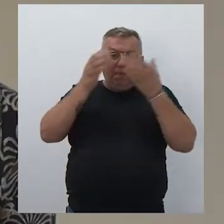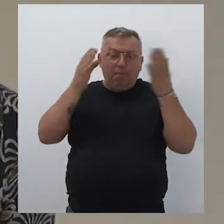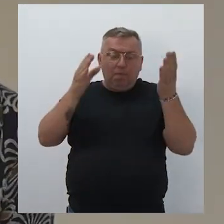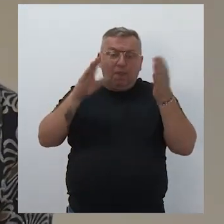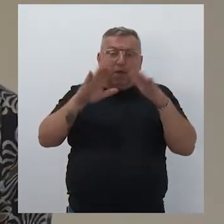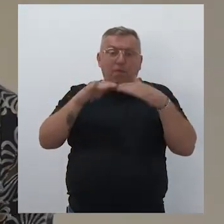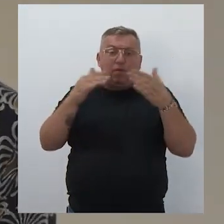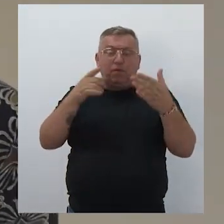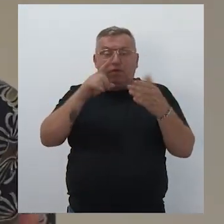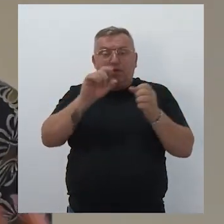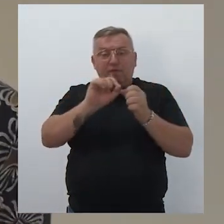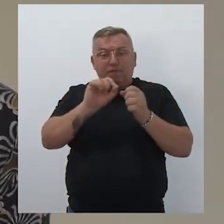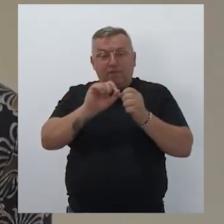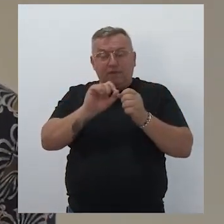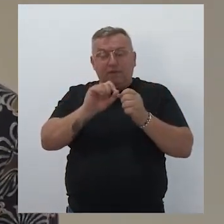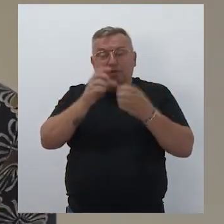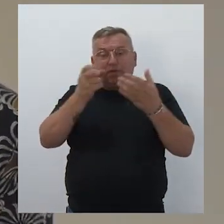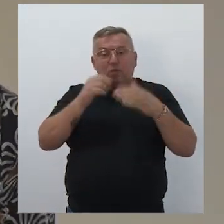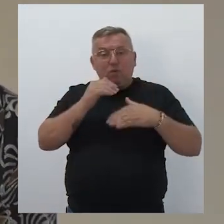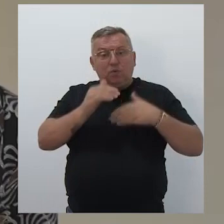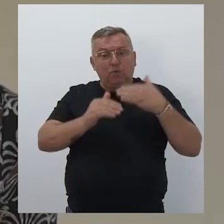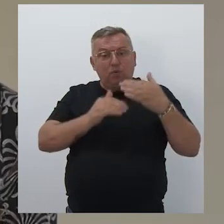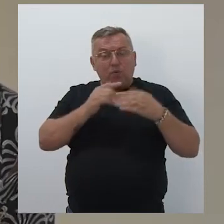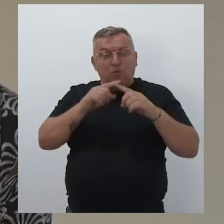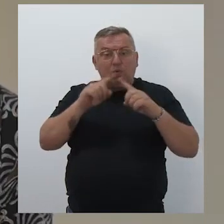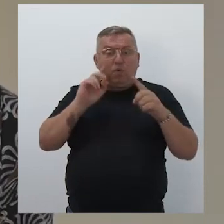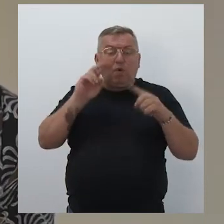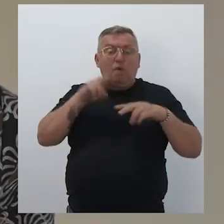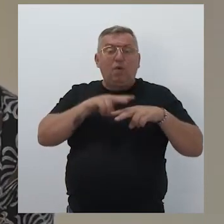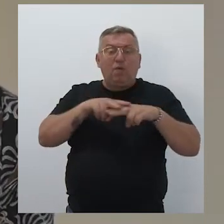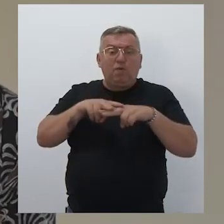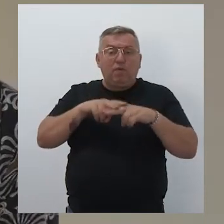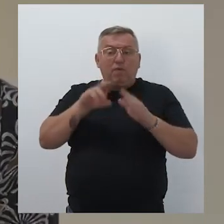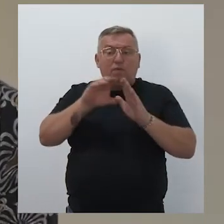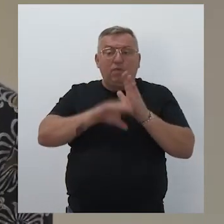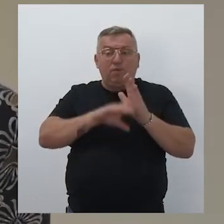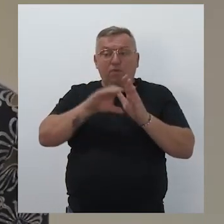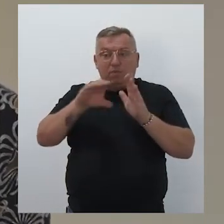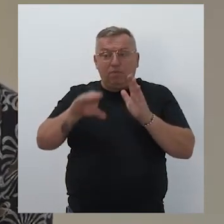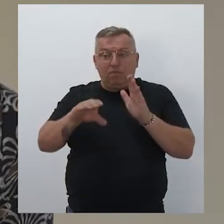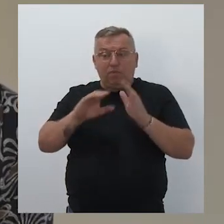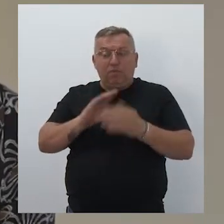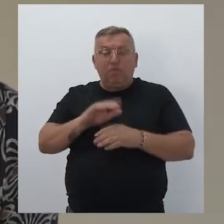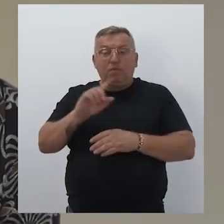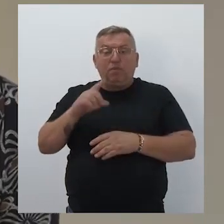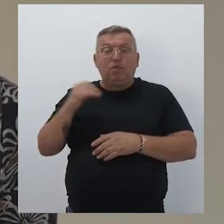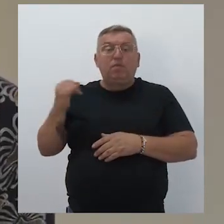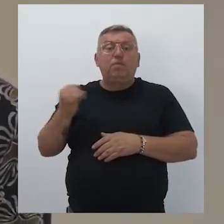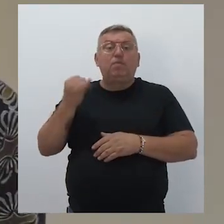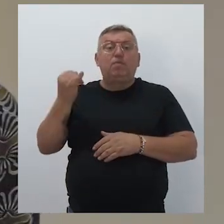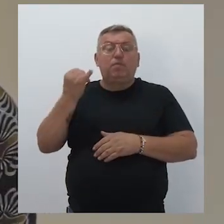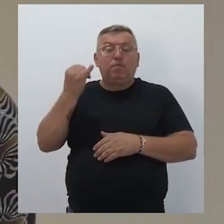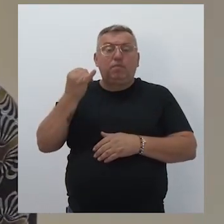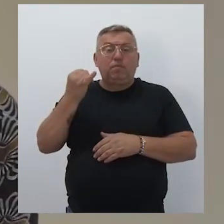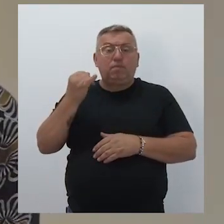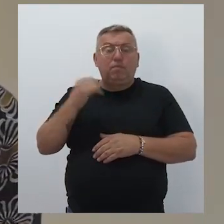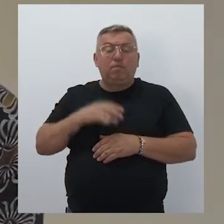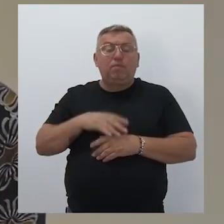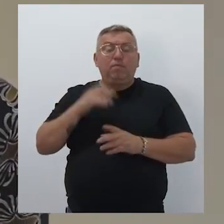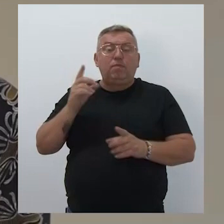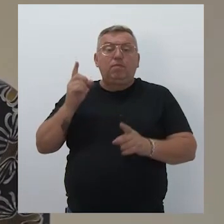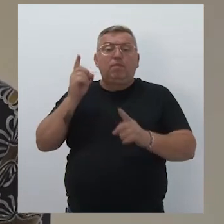quando vocês estiverem desenvolvendo ou revisando seus currículos. É fundamental ir